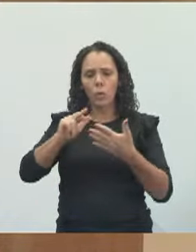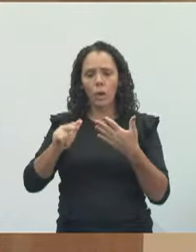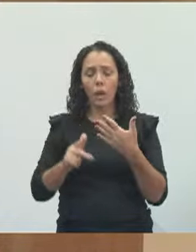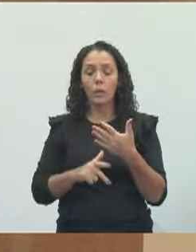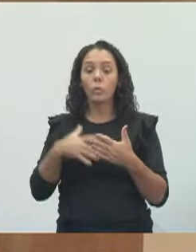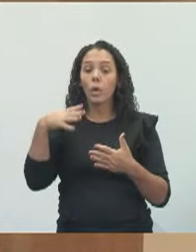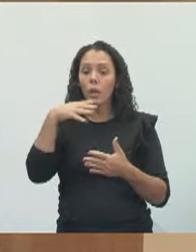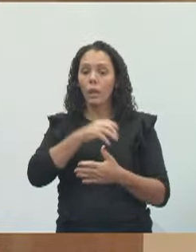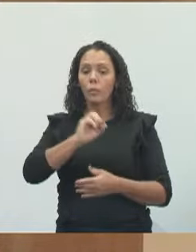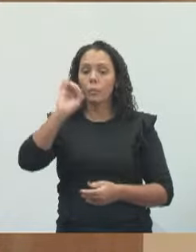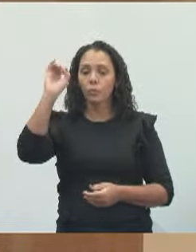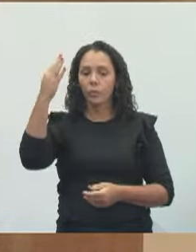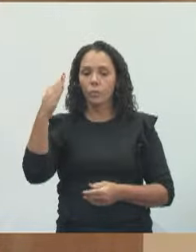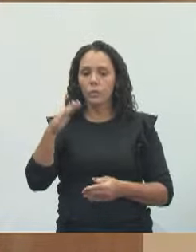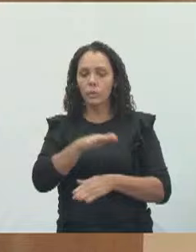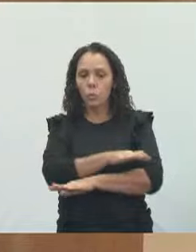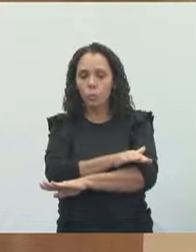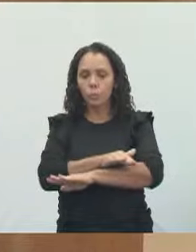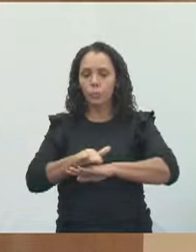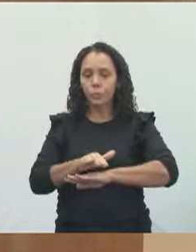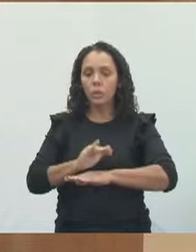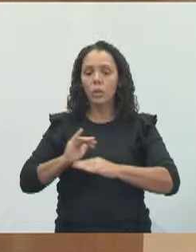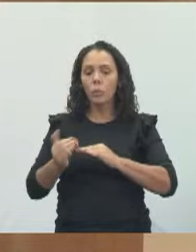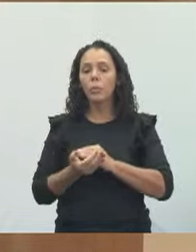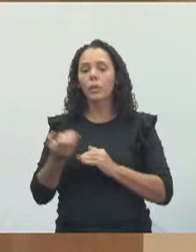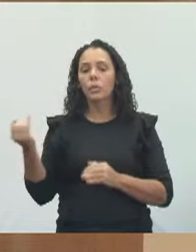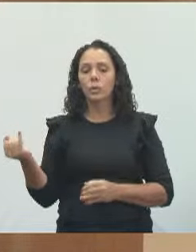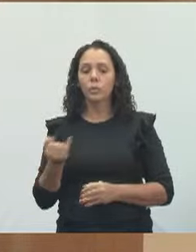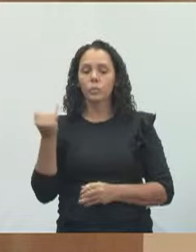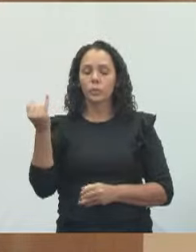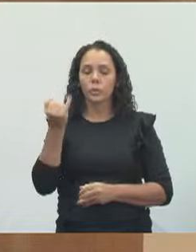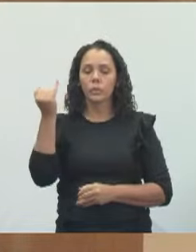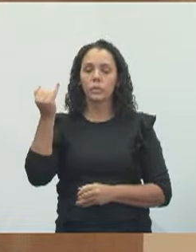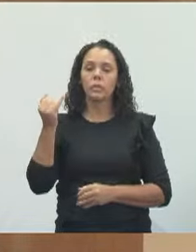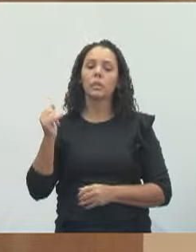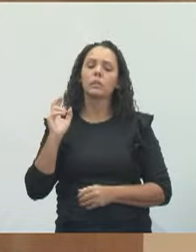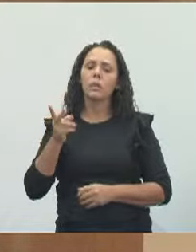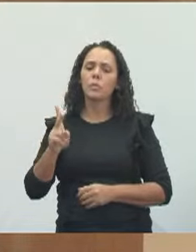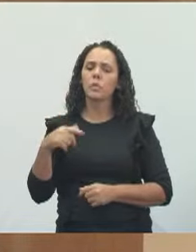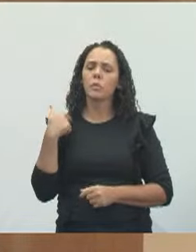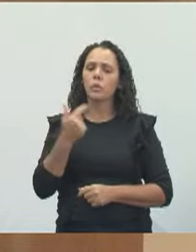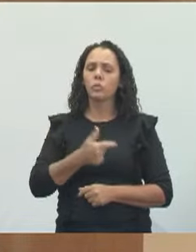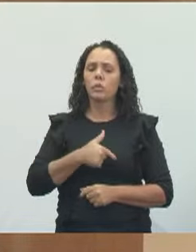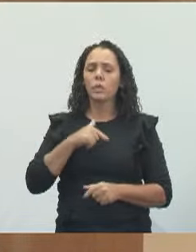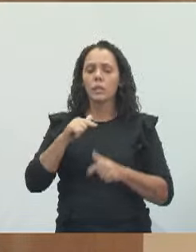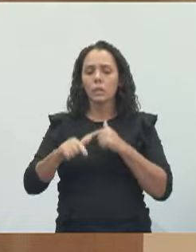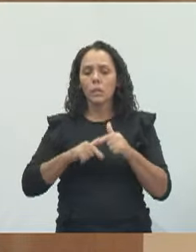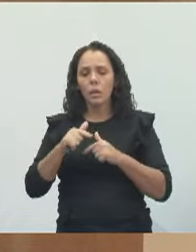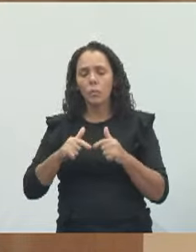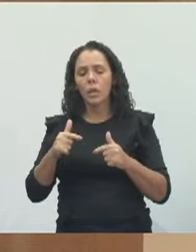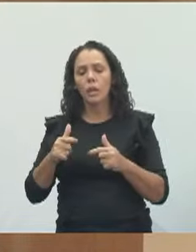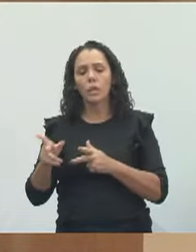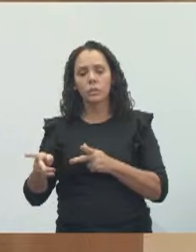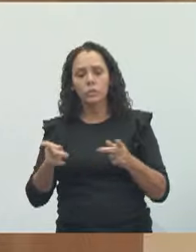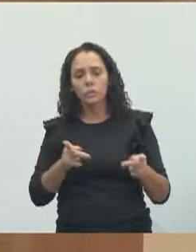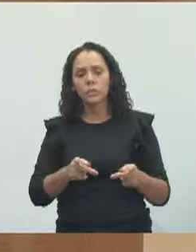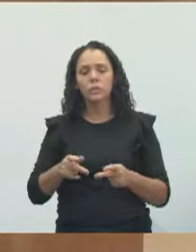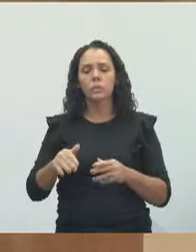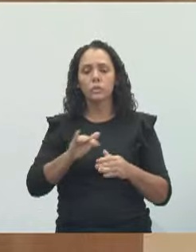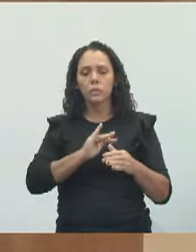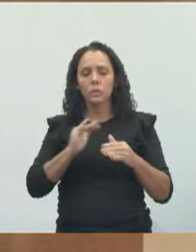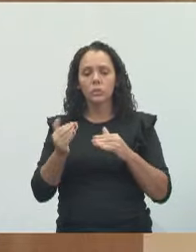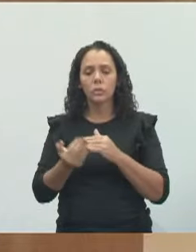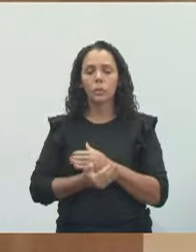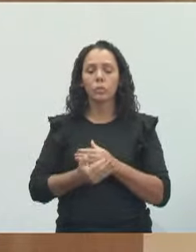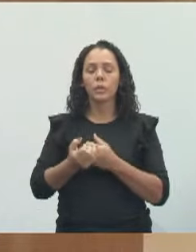Cidade de Salvador, um bairro importantíssimo aqui na nossa região, que sempre a gente está por ali trabalhando firme, trabalhando forte. Mandar um grande abraço